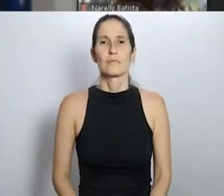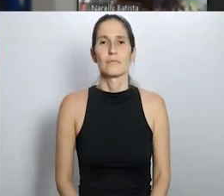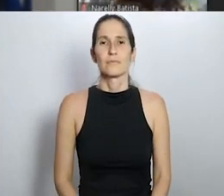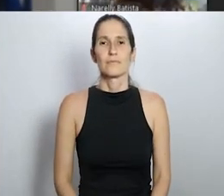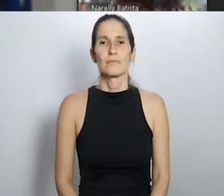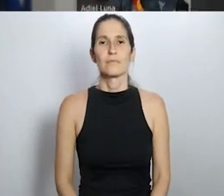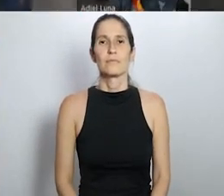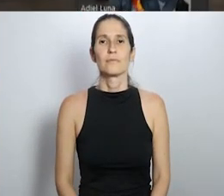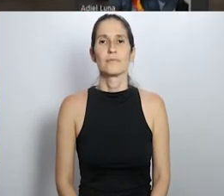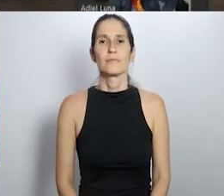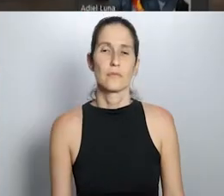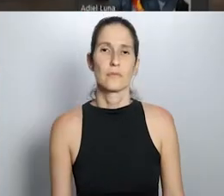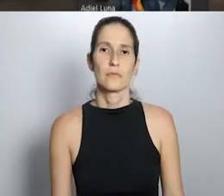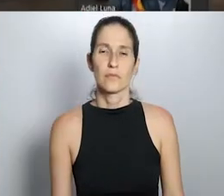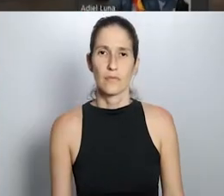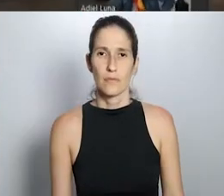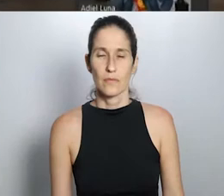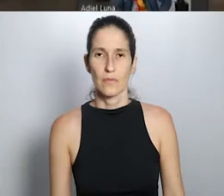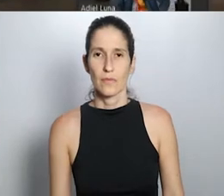poeta? Exato.